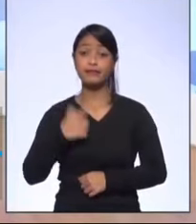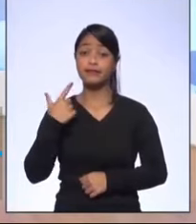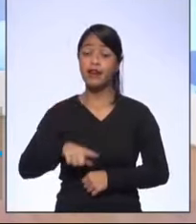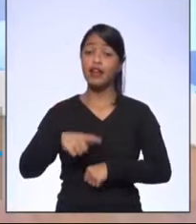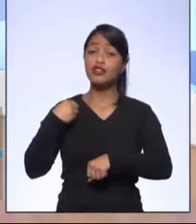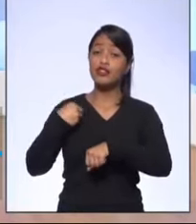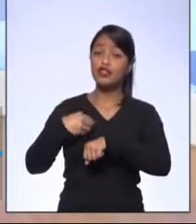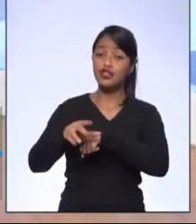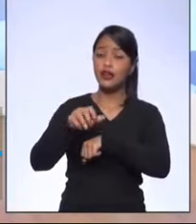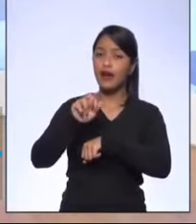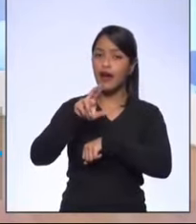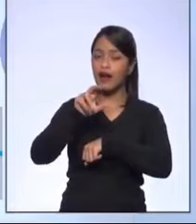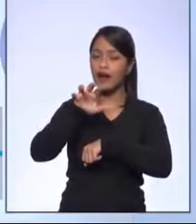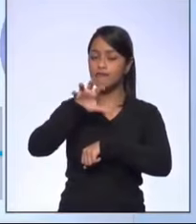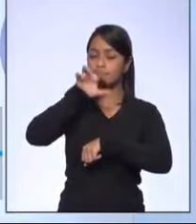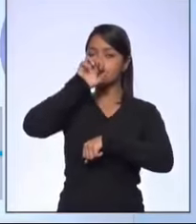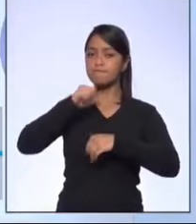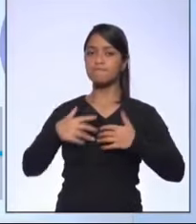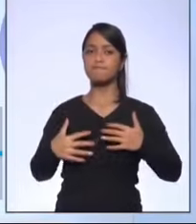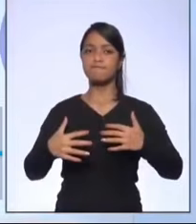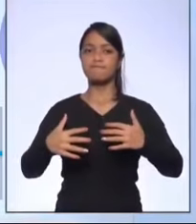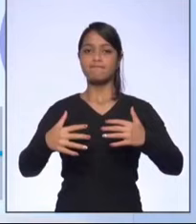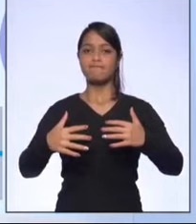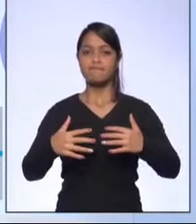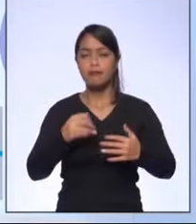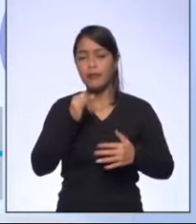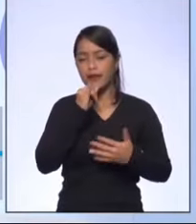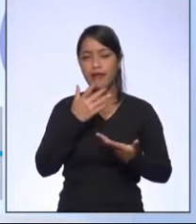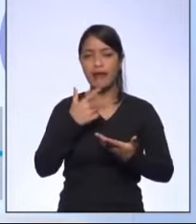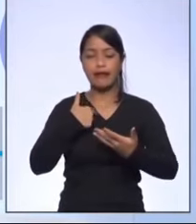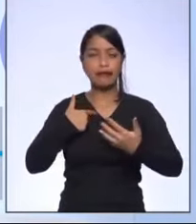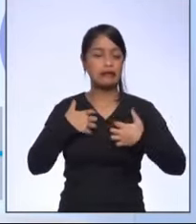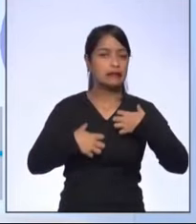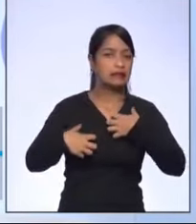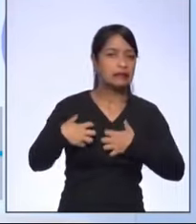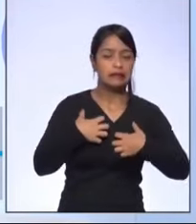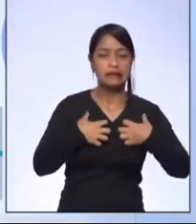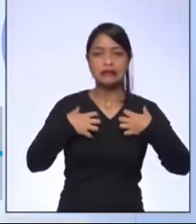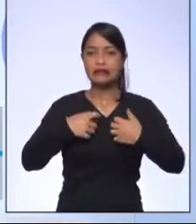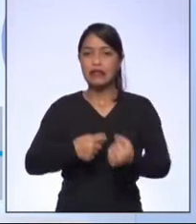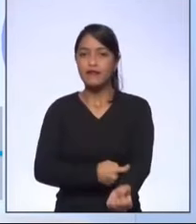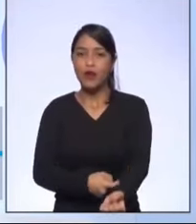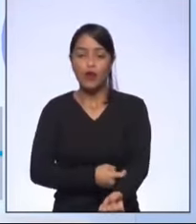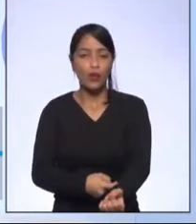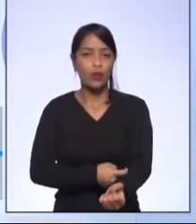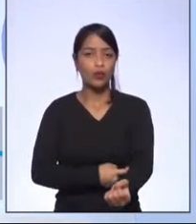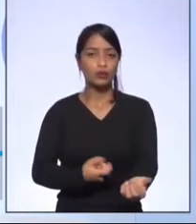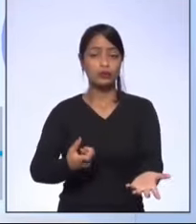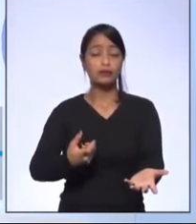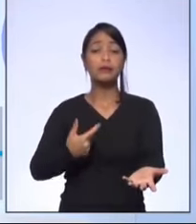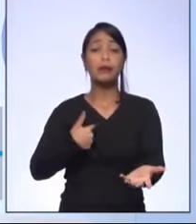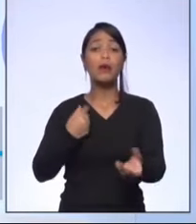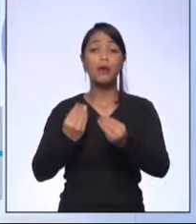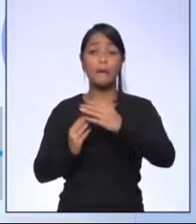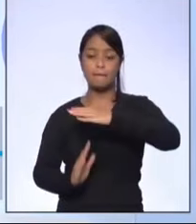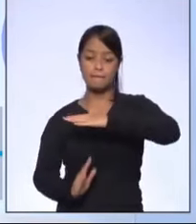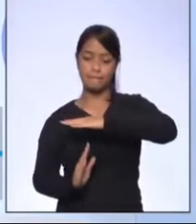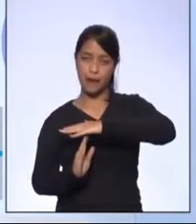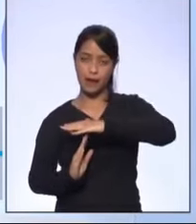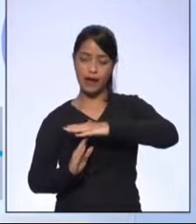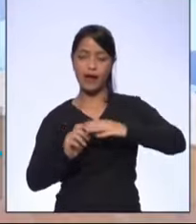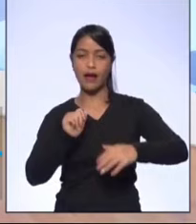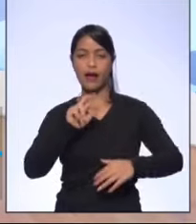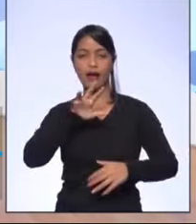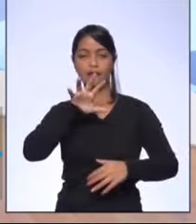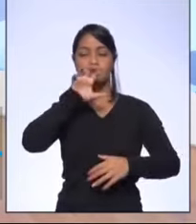procede, professor? Que às vezes a gente tem que parar um pouco e respirar quando a gente está em alguma tensão e tudo mais. Tem alguma Perfeito. coisa a ver com